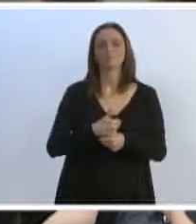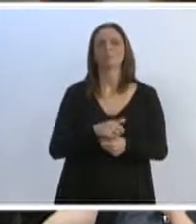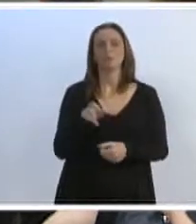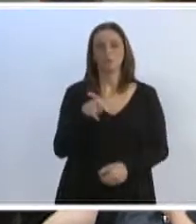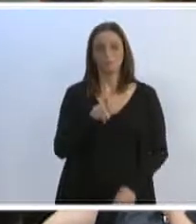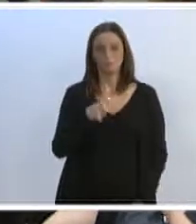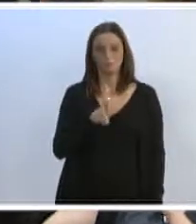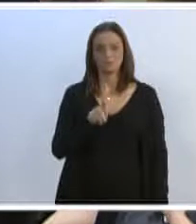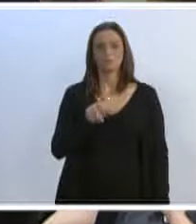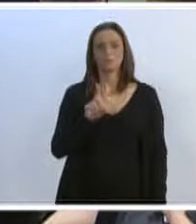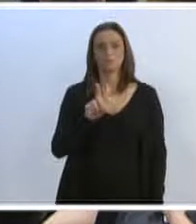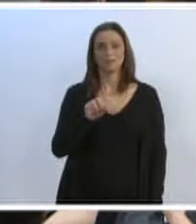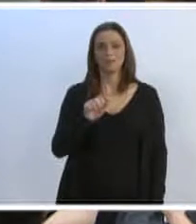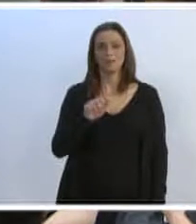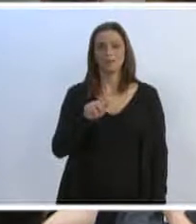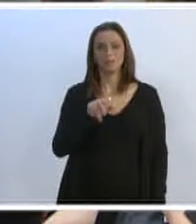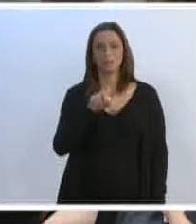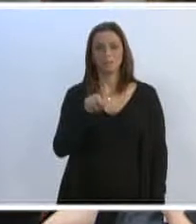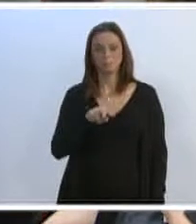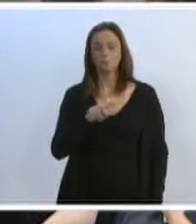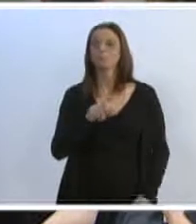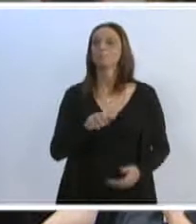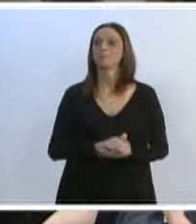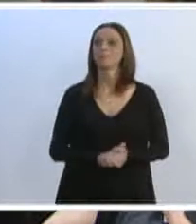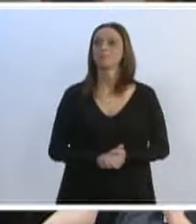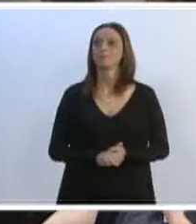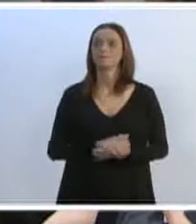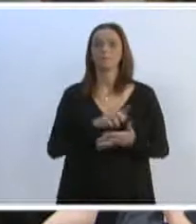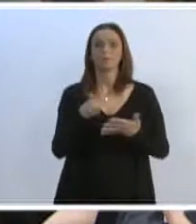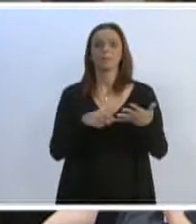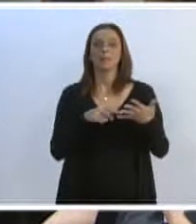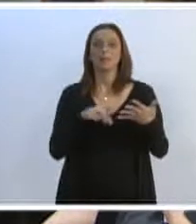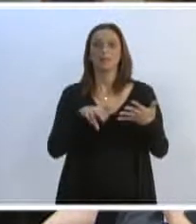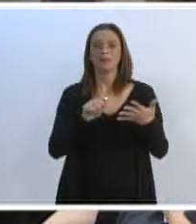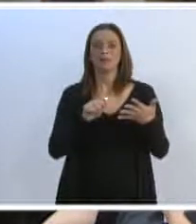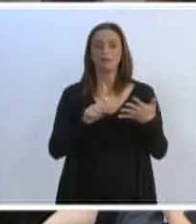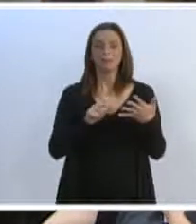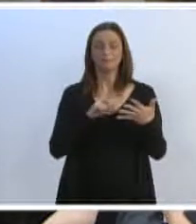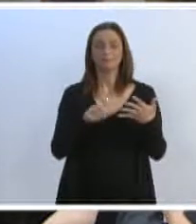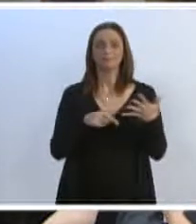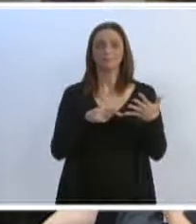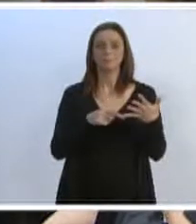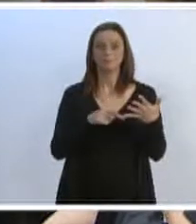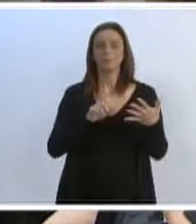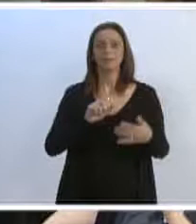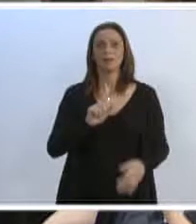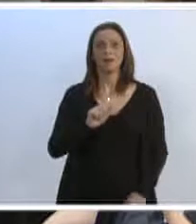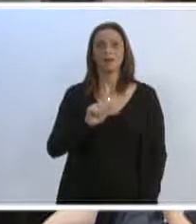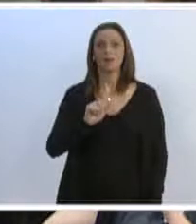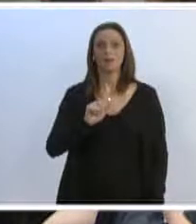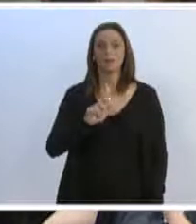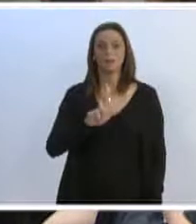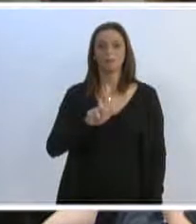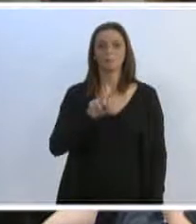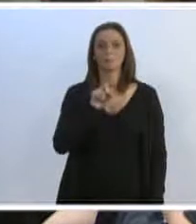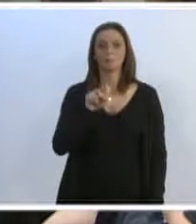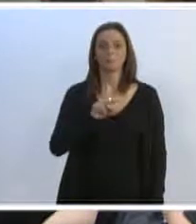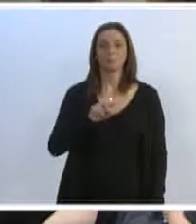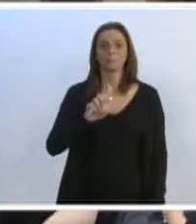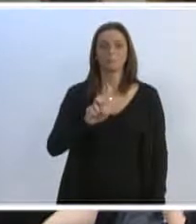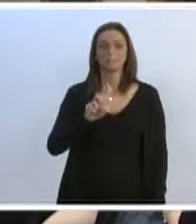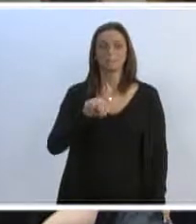contempla o arquivo histórico e o museu. Tem uma forte atuação como homem político, mas é reconhecido, sobremaneira, na sua